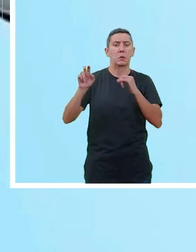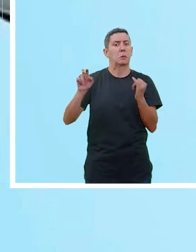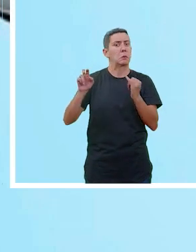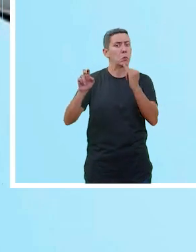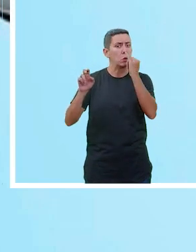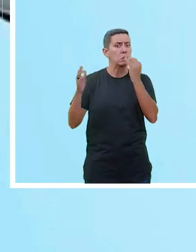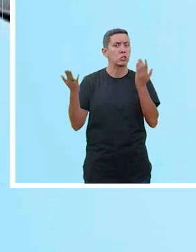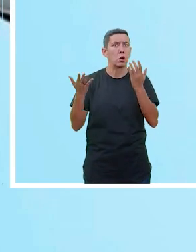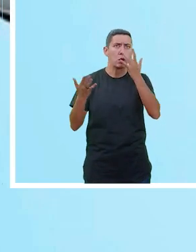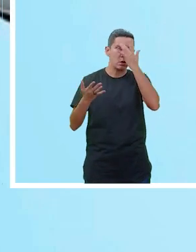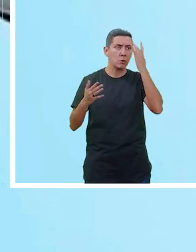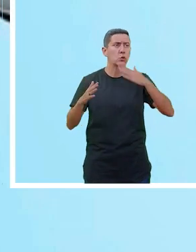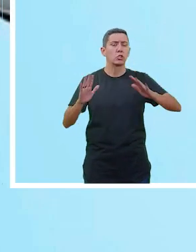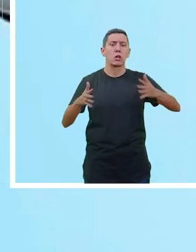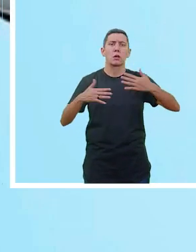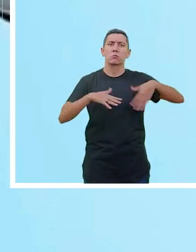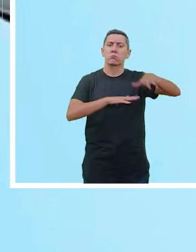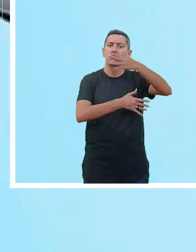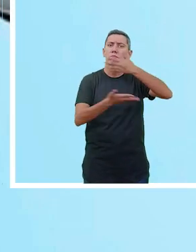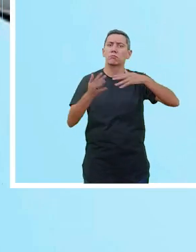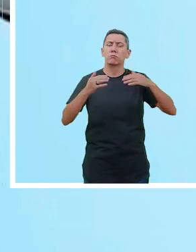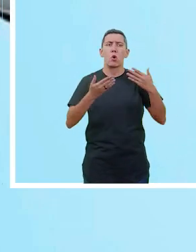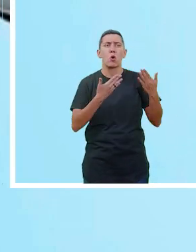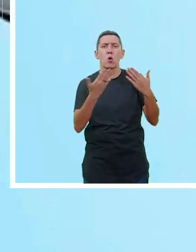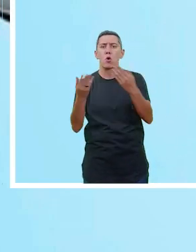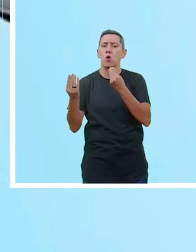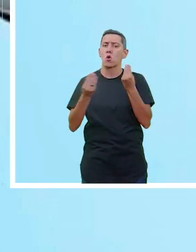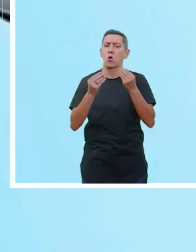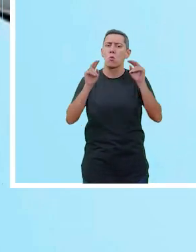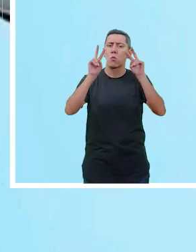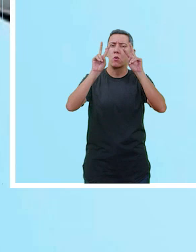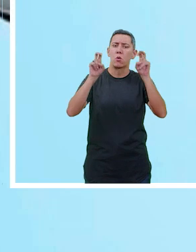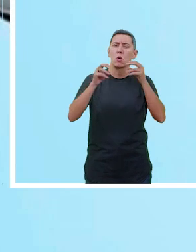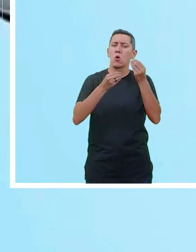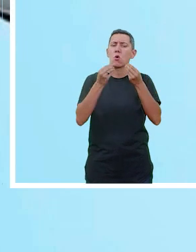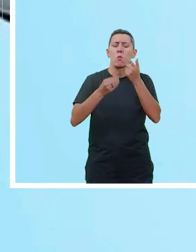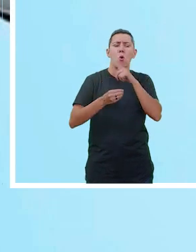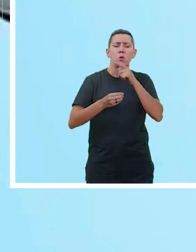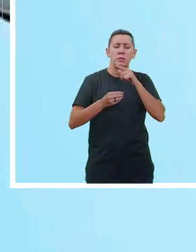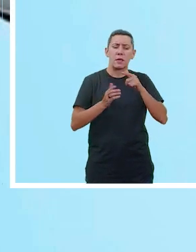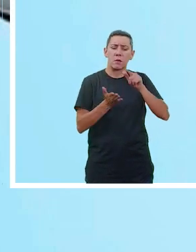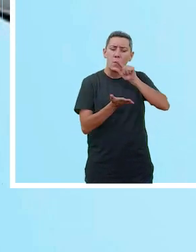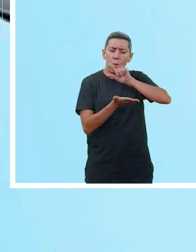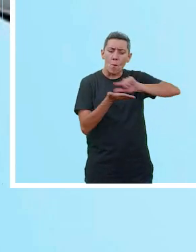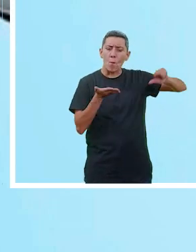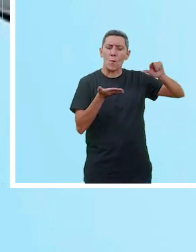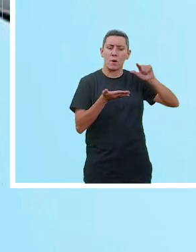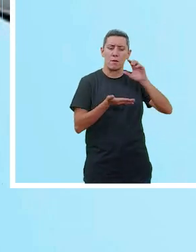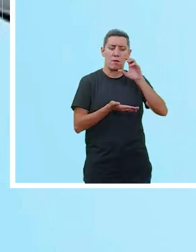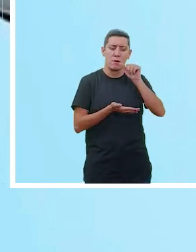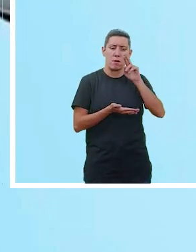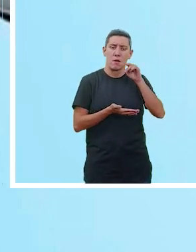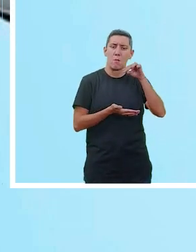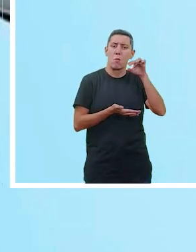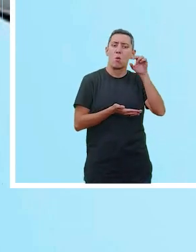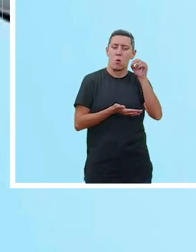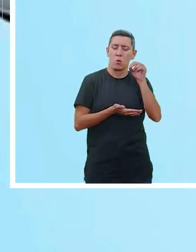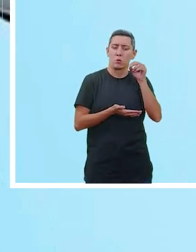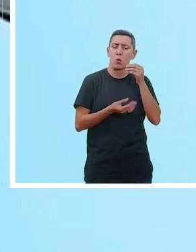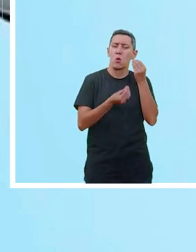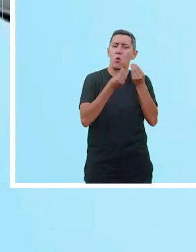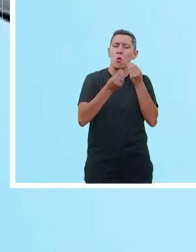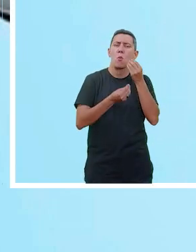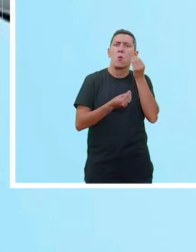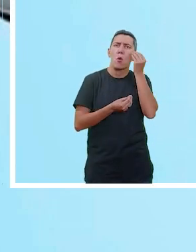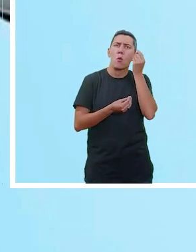atual. A gente vai falar sobre neutralidade de carbono, como construir infraestruturas prevendo